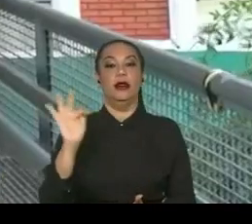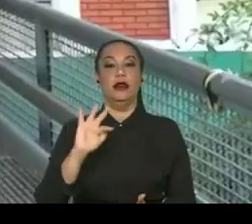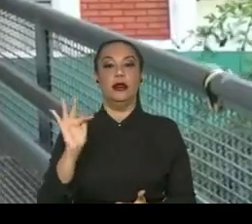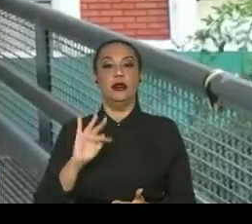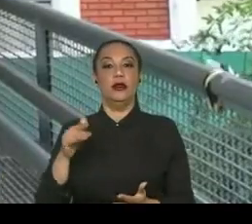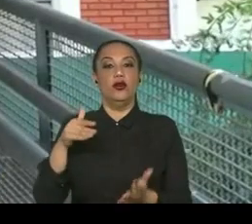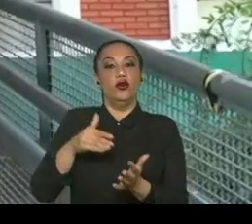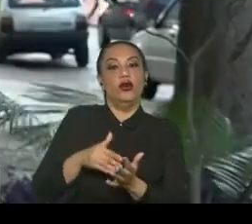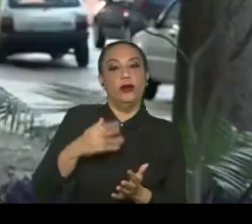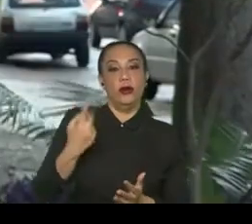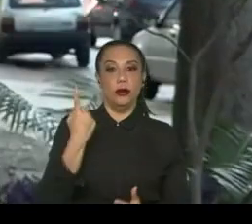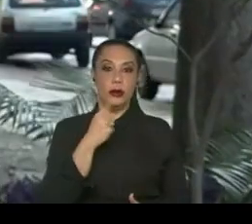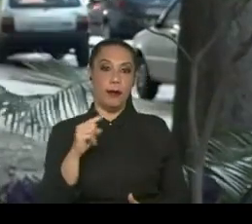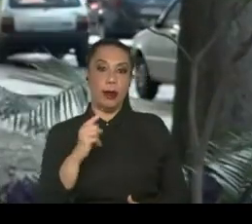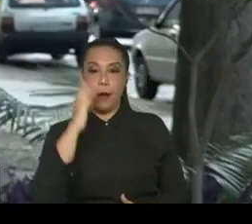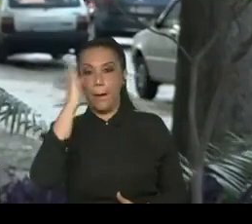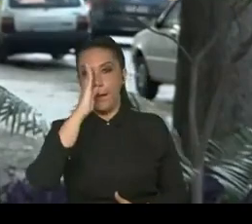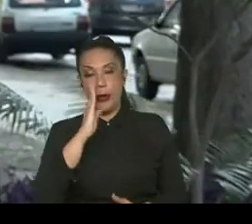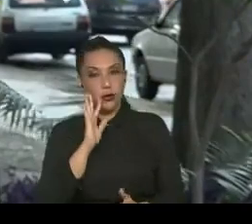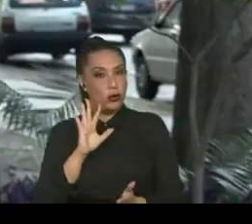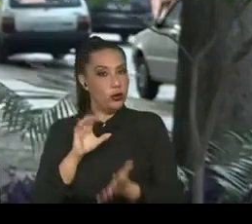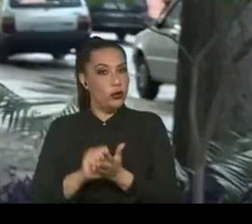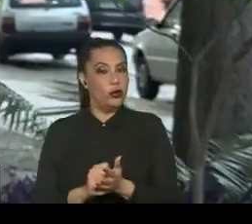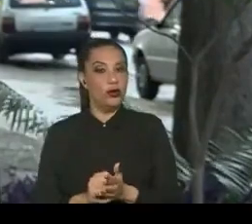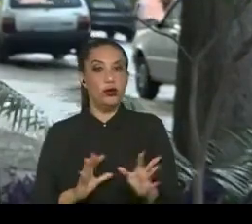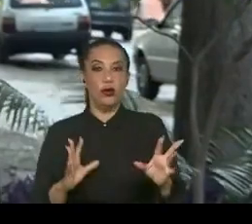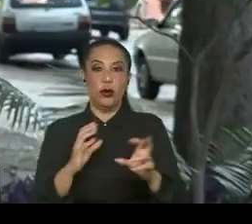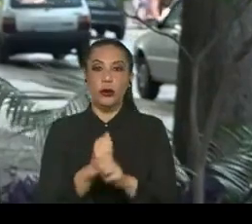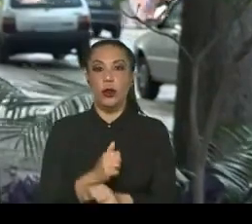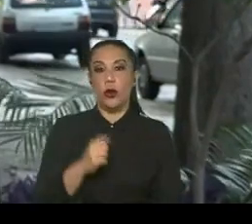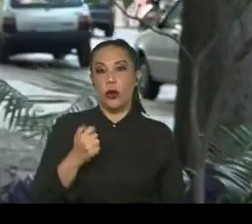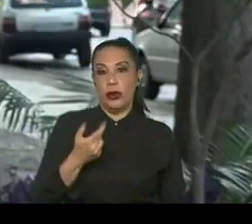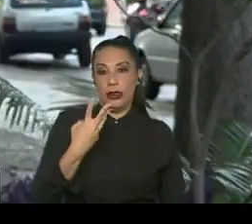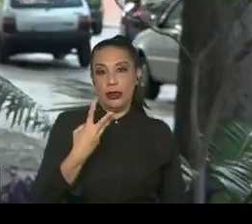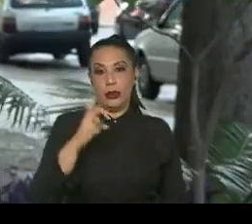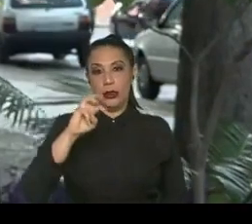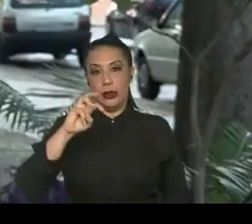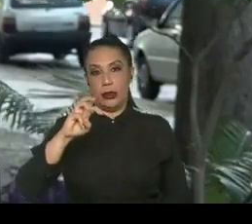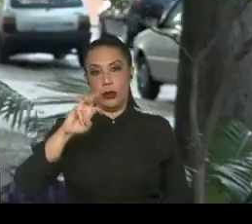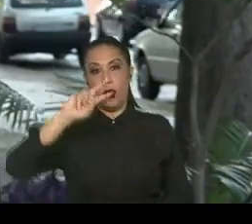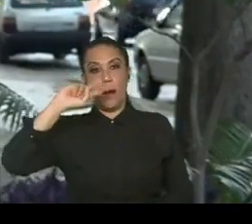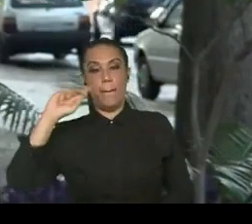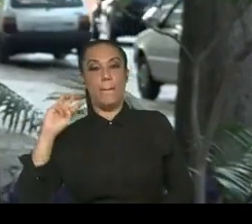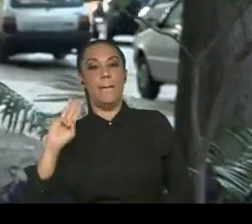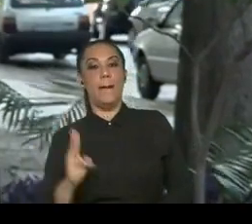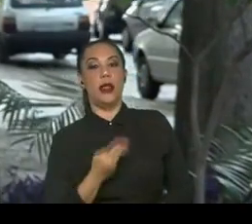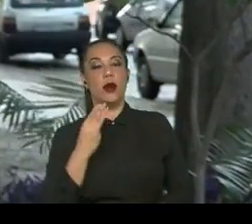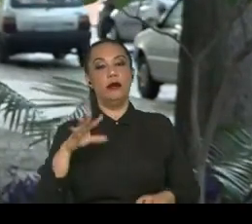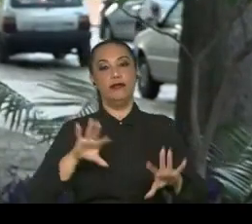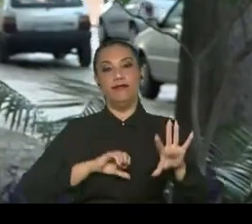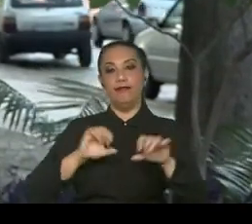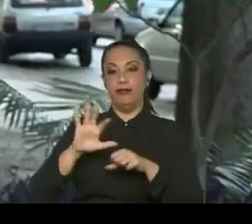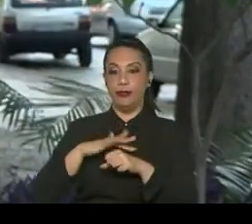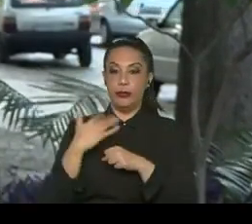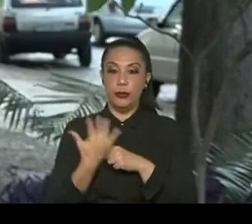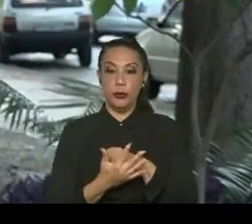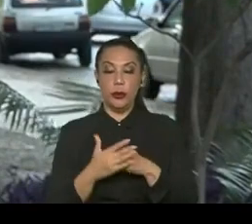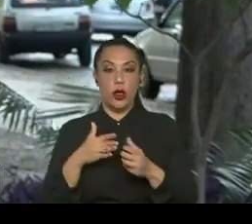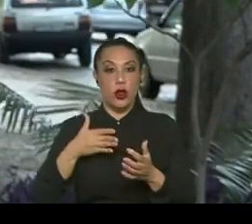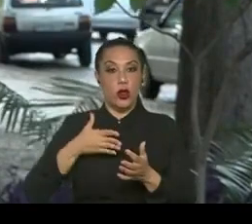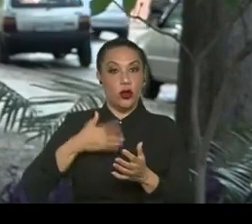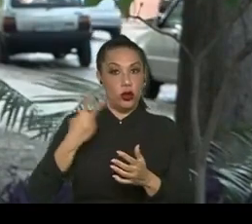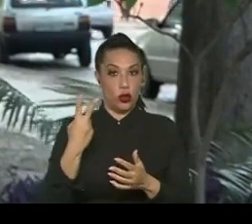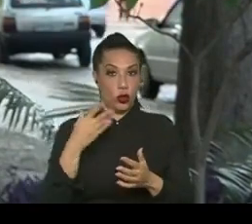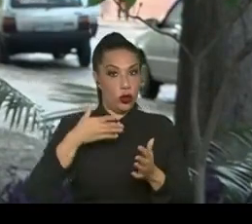2 semanas. O Brasil registra um total de quase 35 milhões de casos por Covid. Nas 2 últimas semanas,